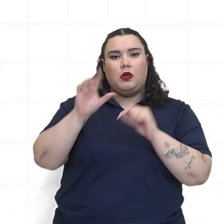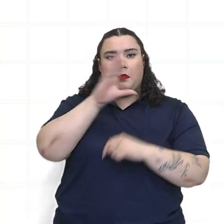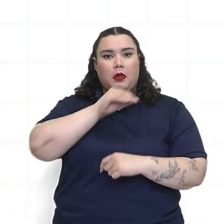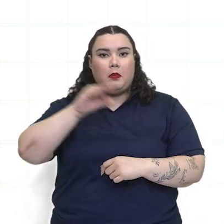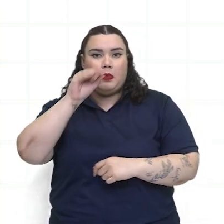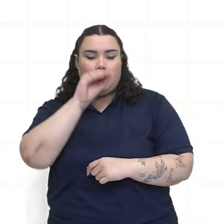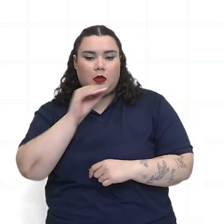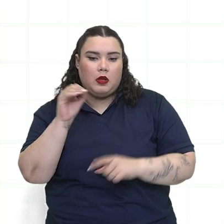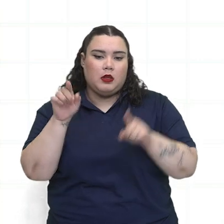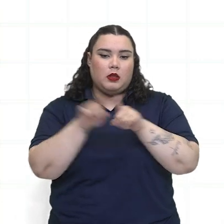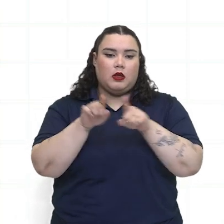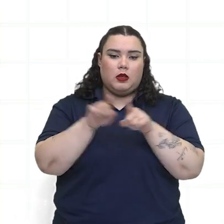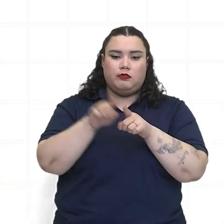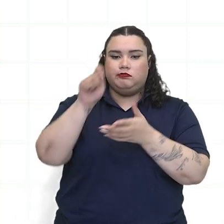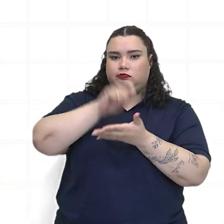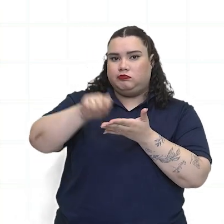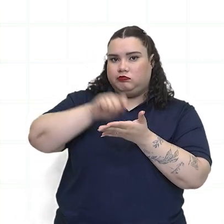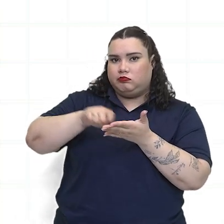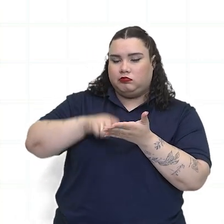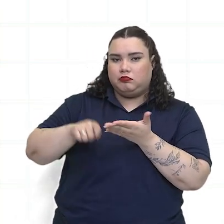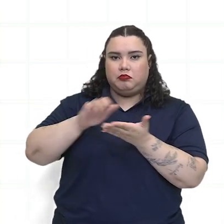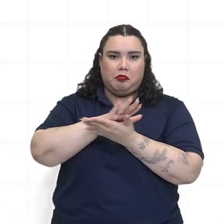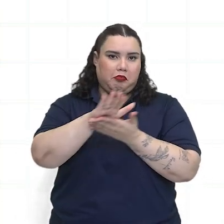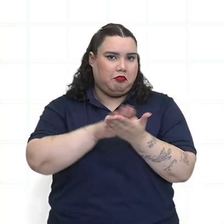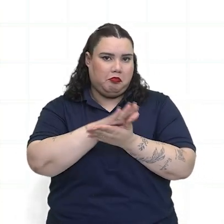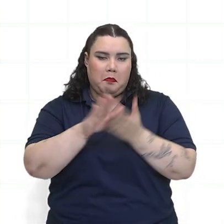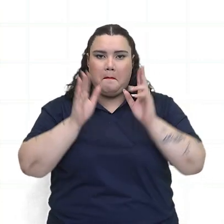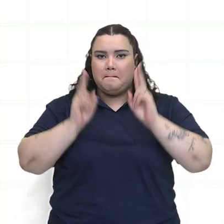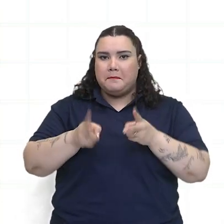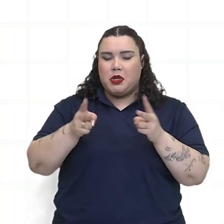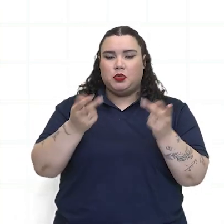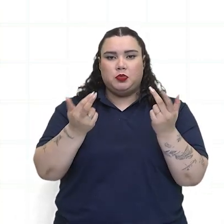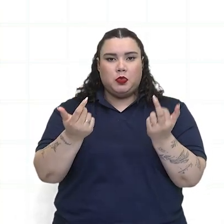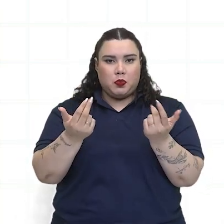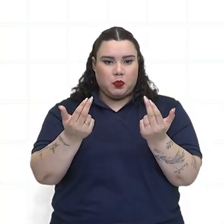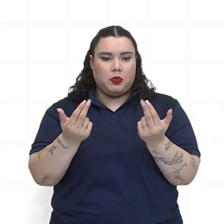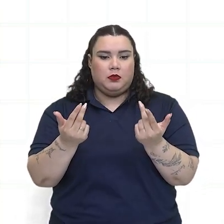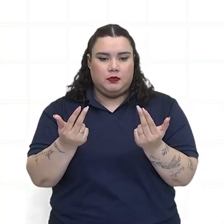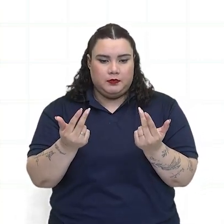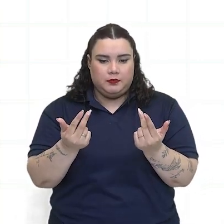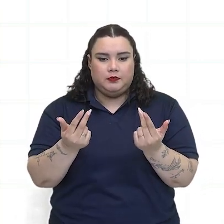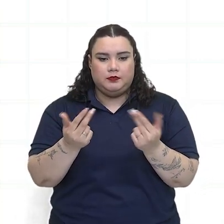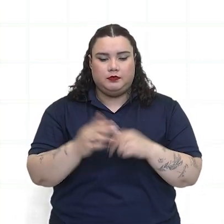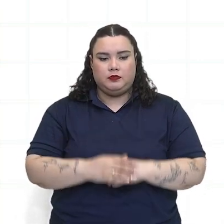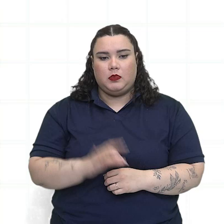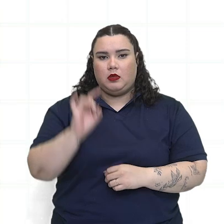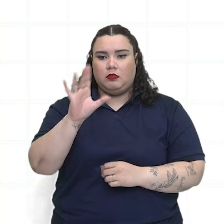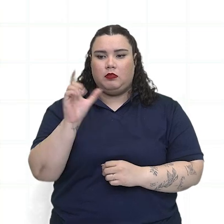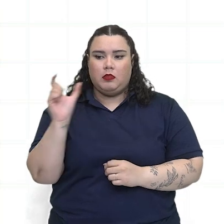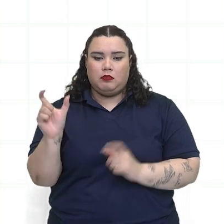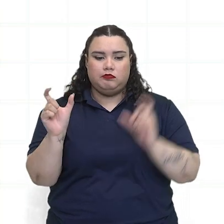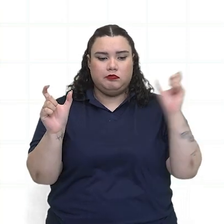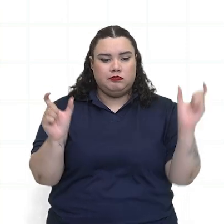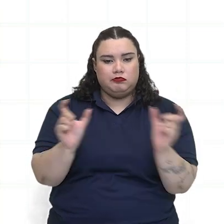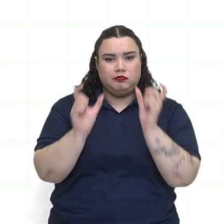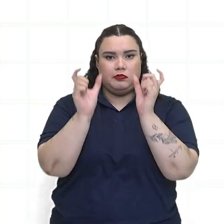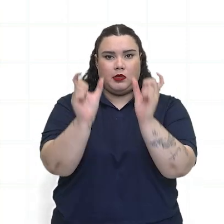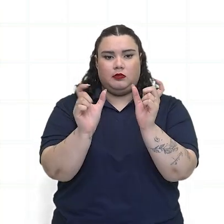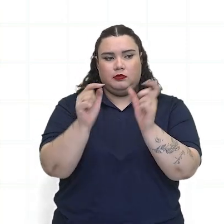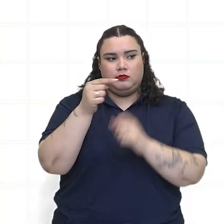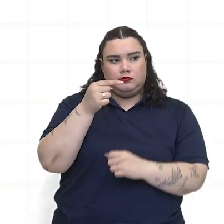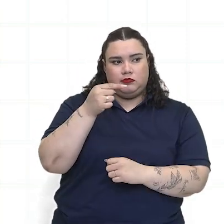som, na pronúncia e nem na grafia, na escrita da palavra. Apenas se coloca lado a